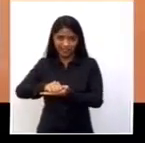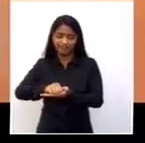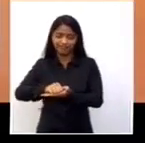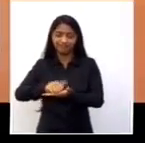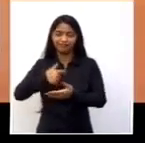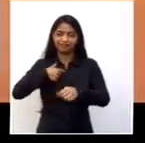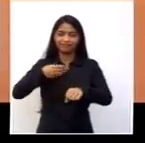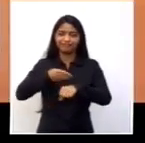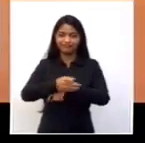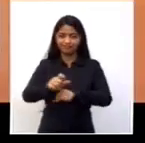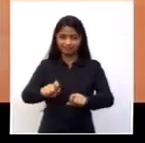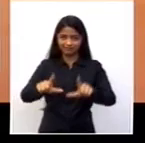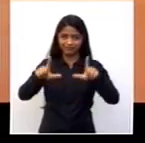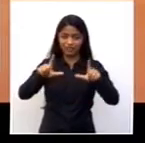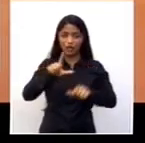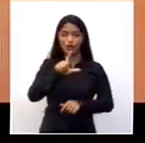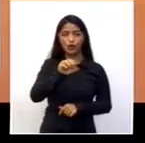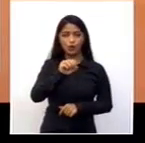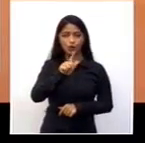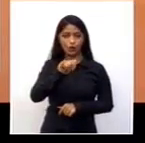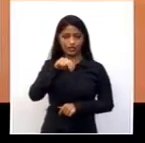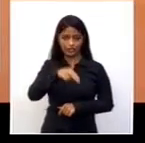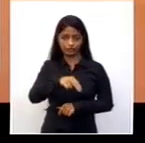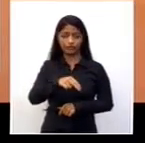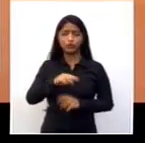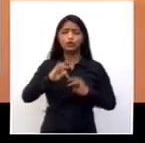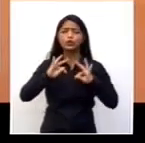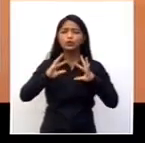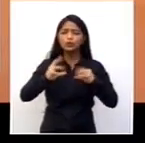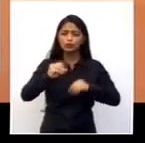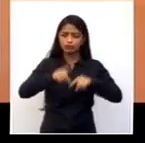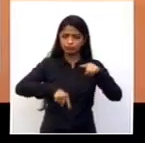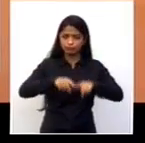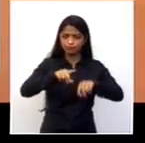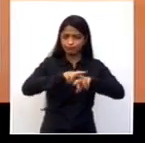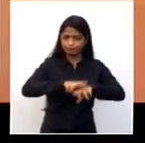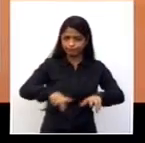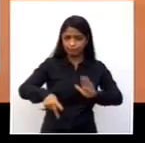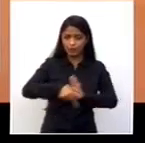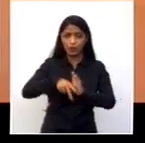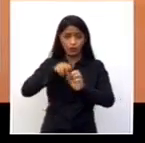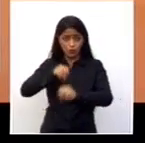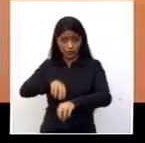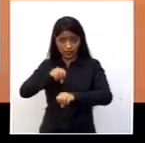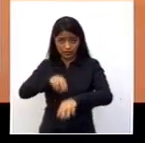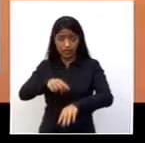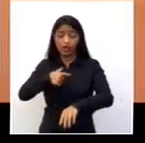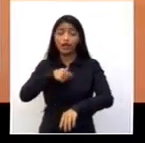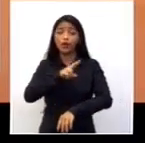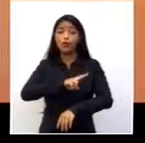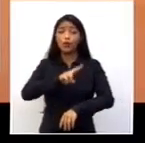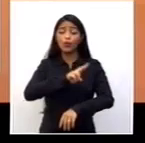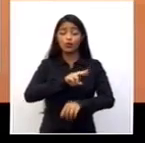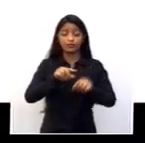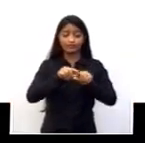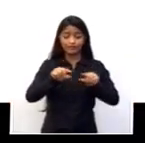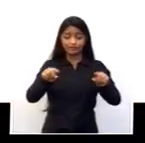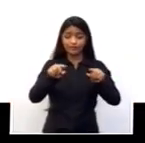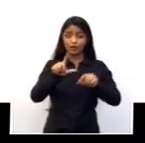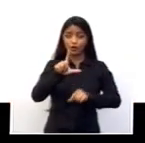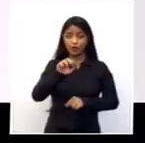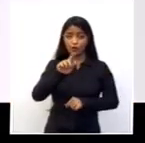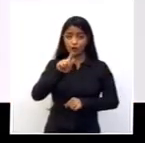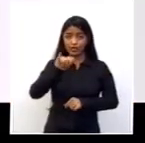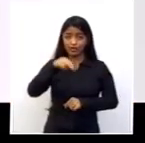Para todas essas ferramentas educacionais, eu gosto de utilizar o meu login com a conta Google, para simplificar todo o